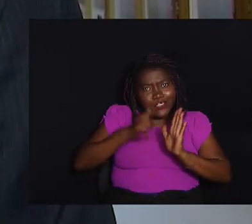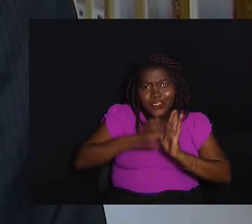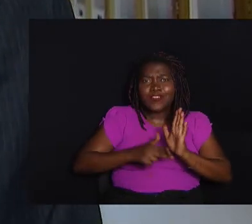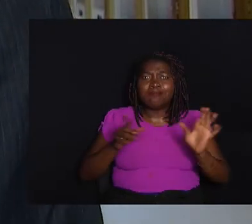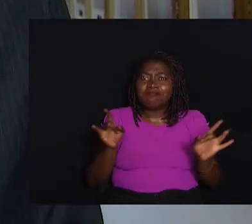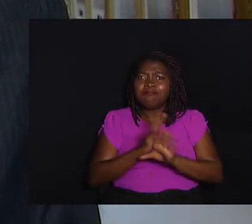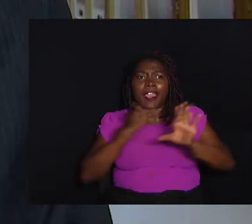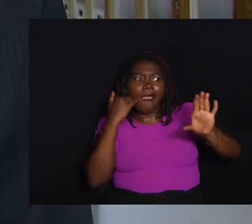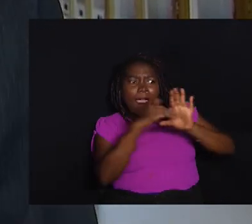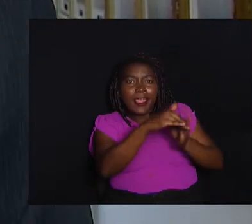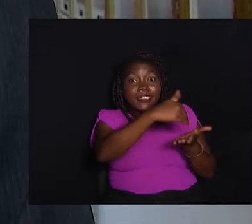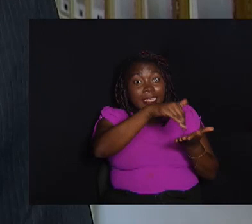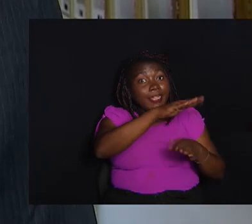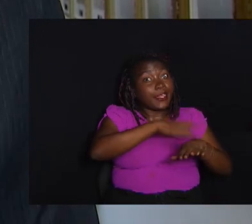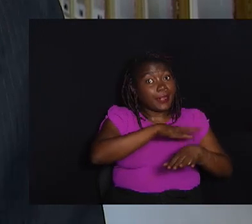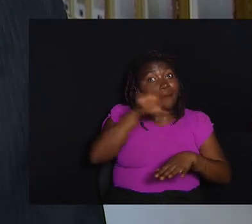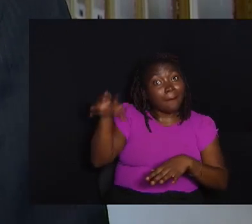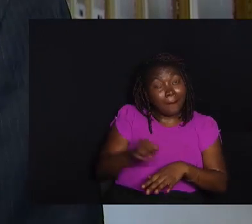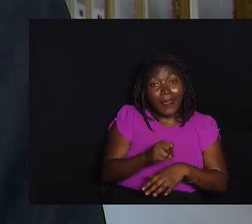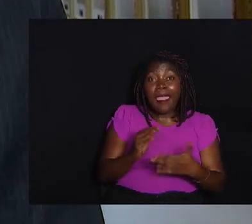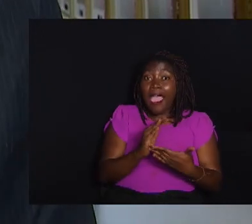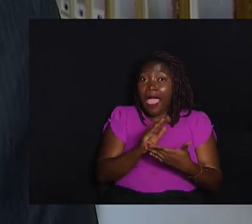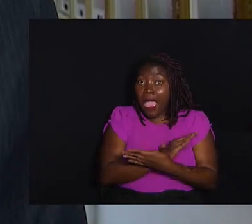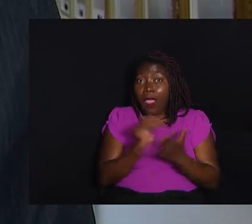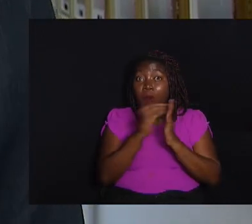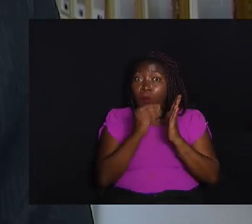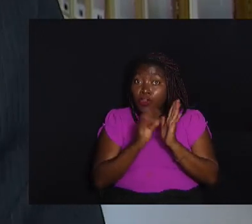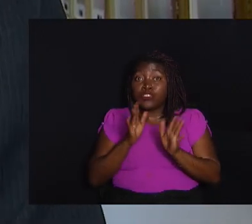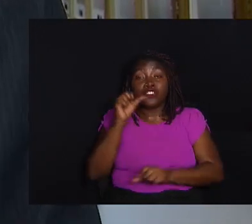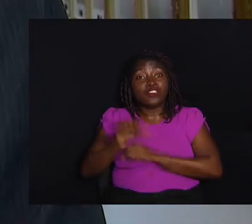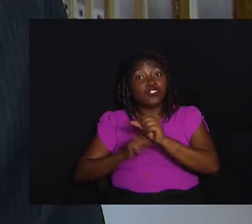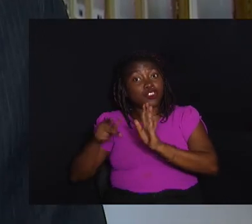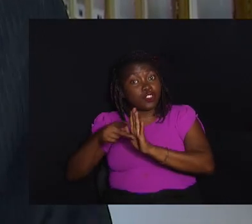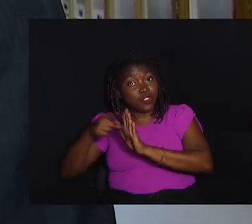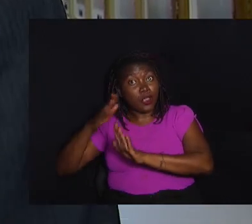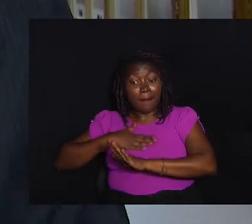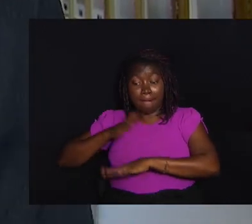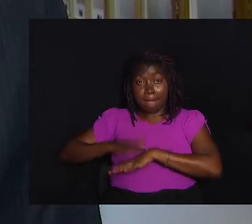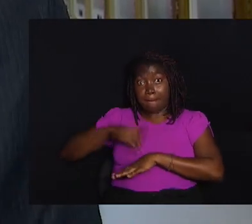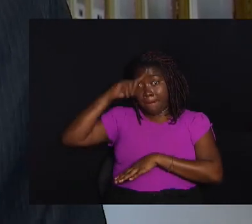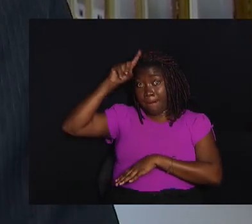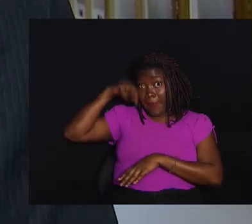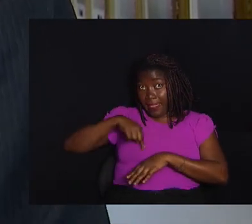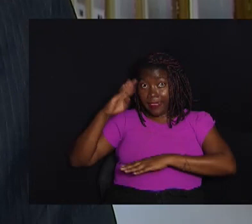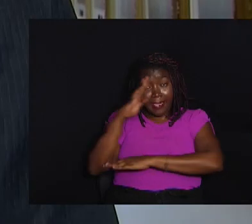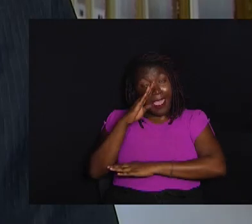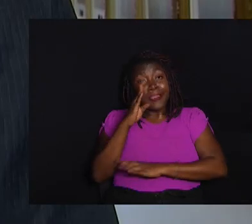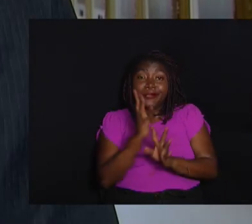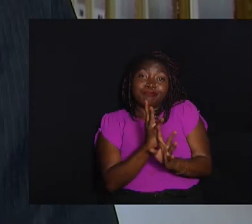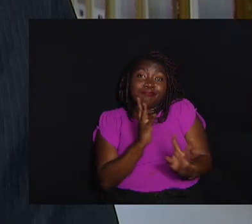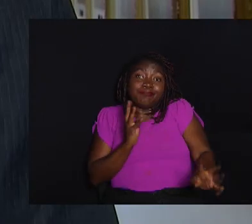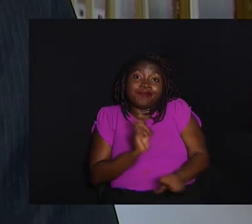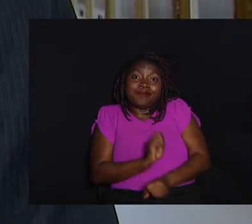já está de posse dela. Alguns dos itens já virou projeto de lei de minha autoria aqui na casa e está na fila de espera aí para ser